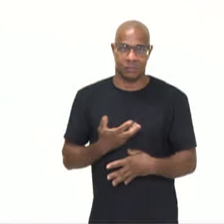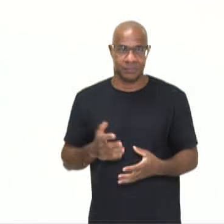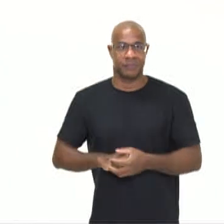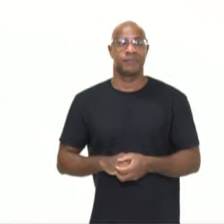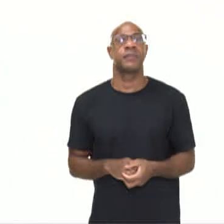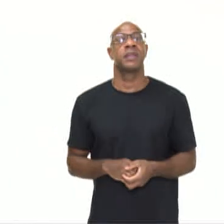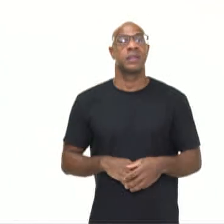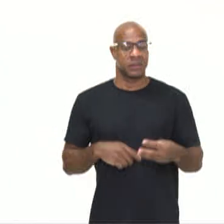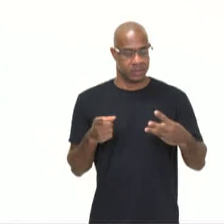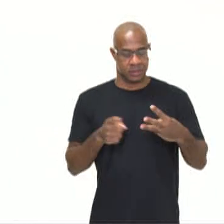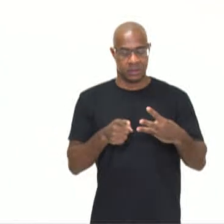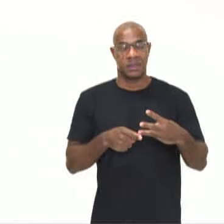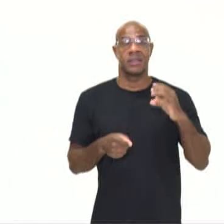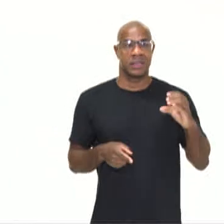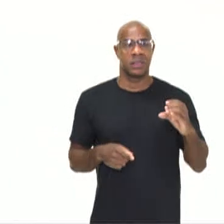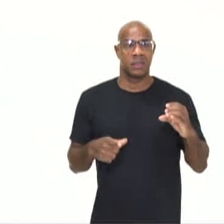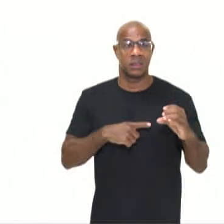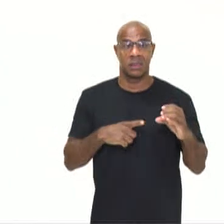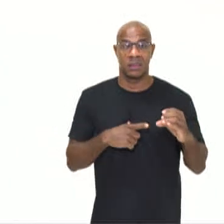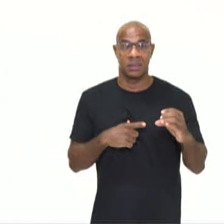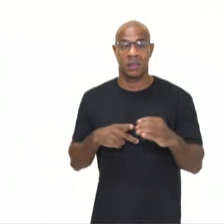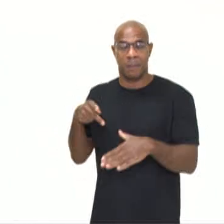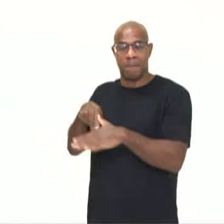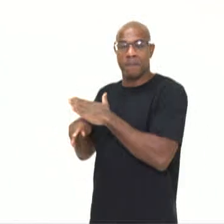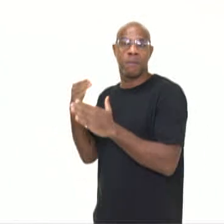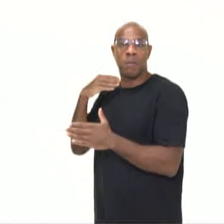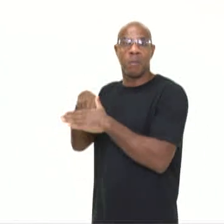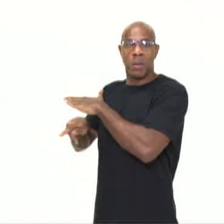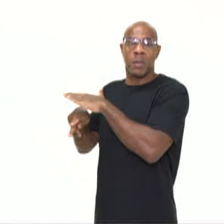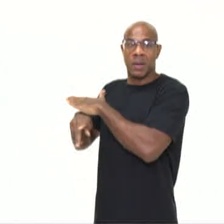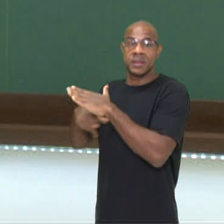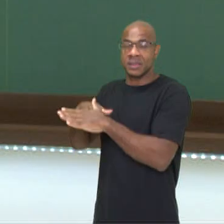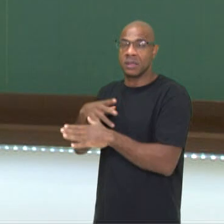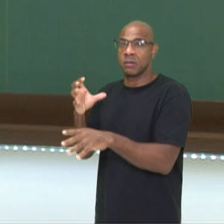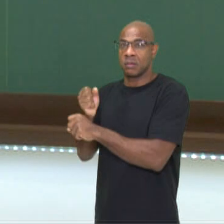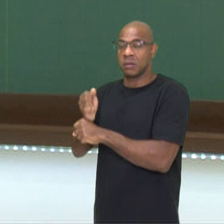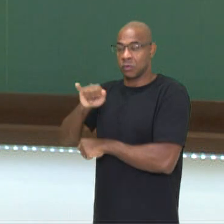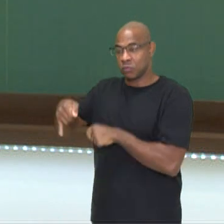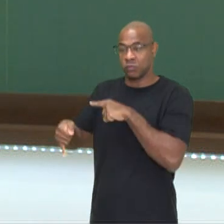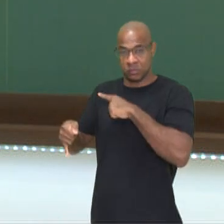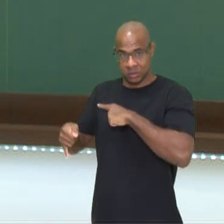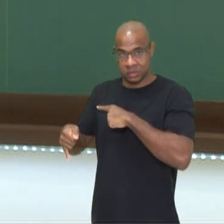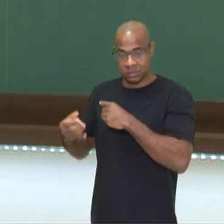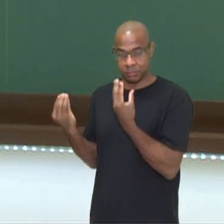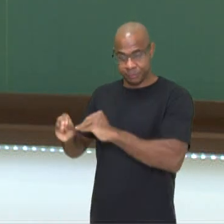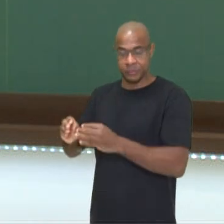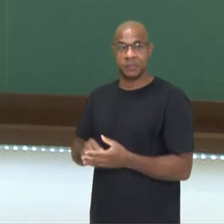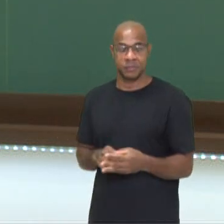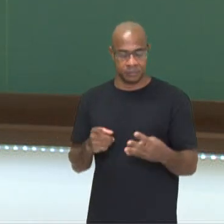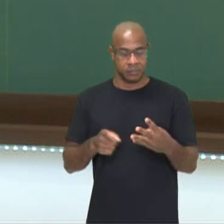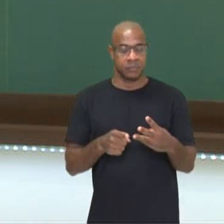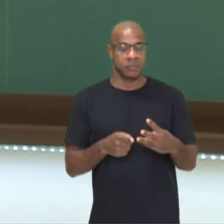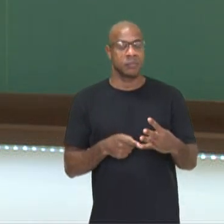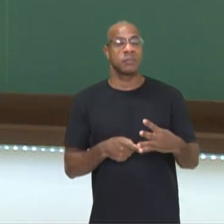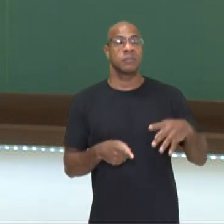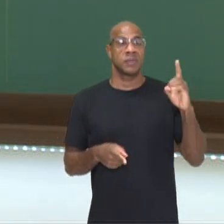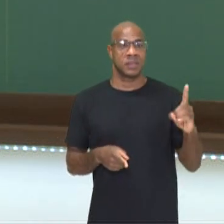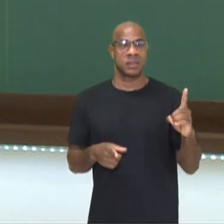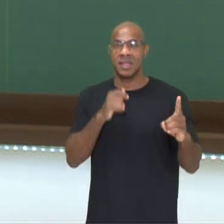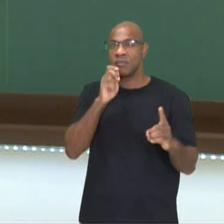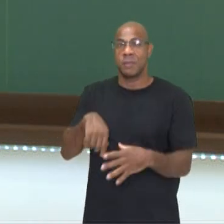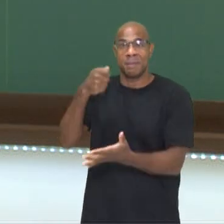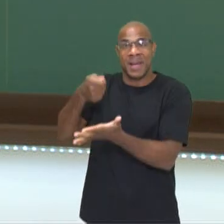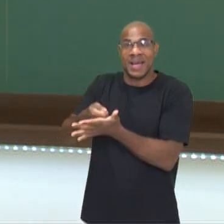aplicação de poupança, existe a incidência de juros sobre o capital aplicado. Está correto? Ou D. Quando pagamos uma conta de